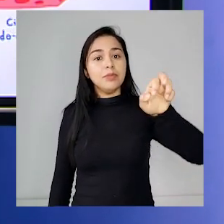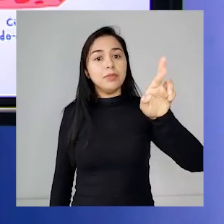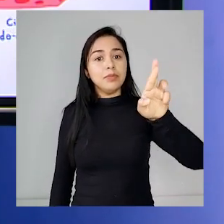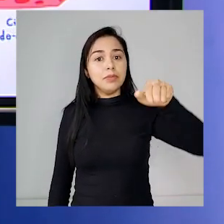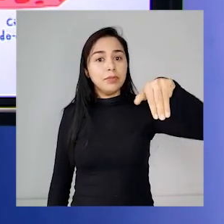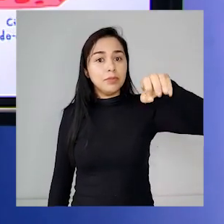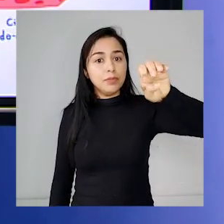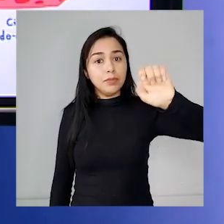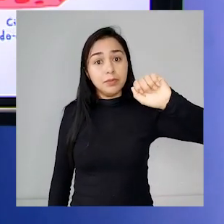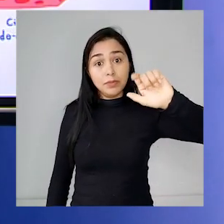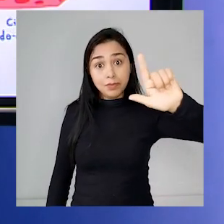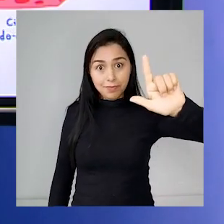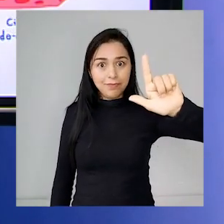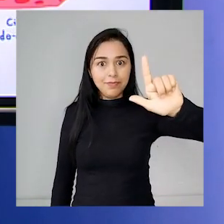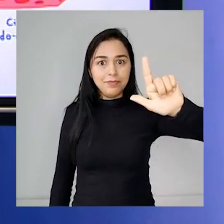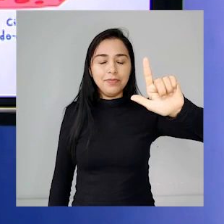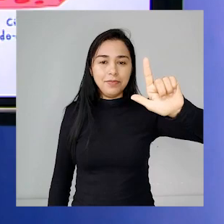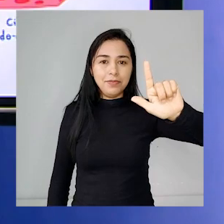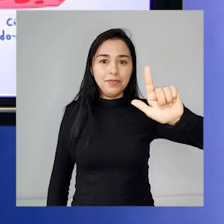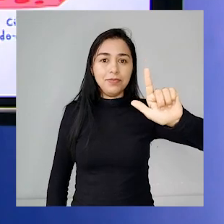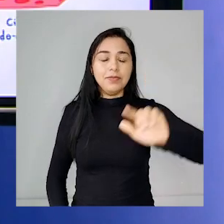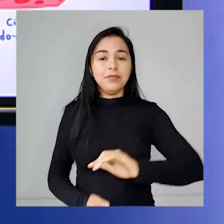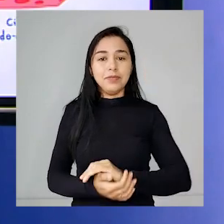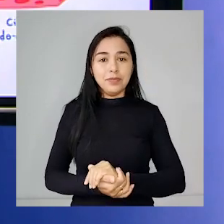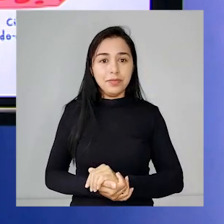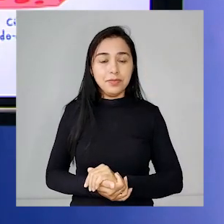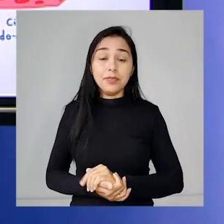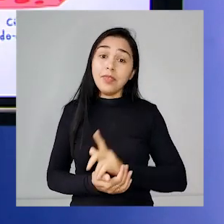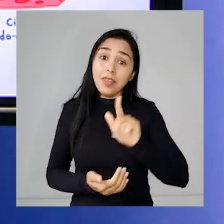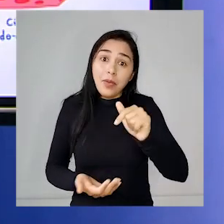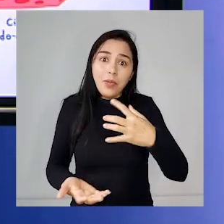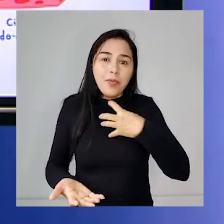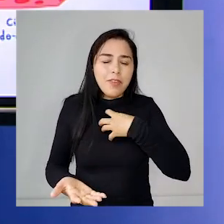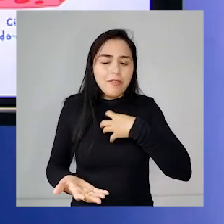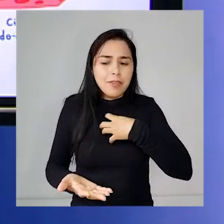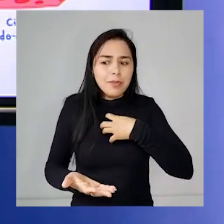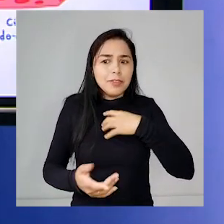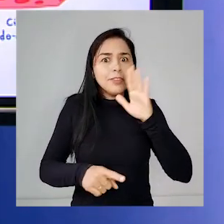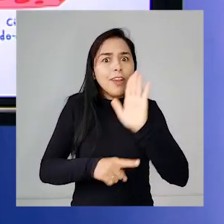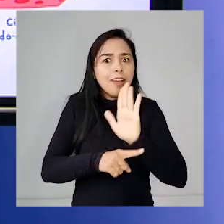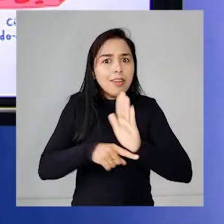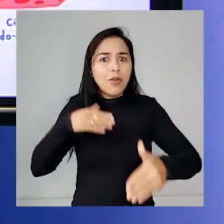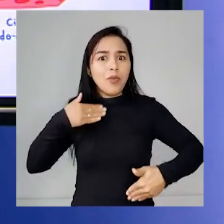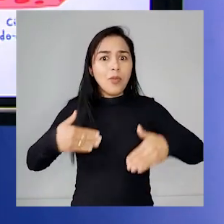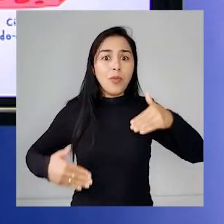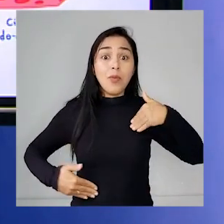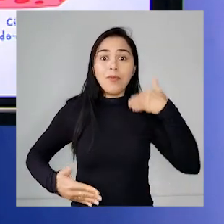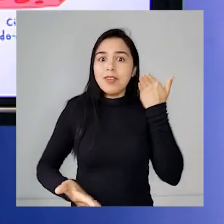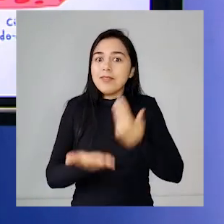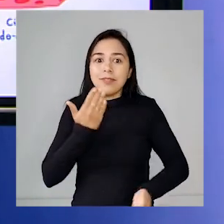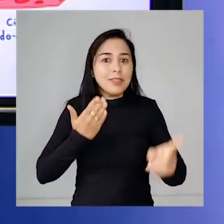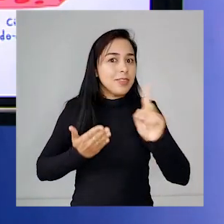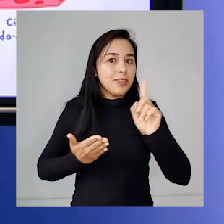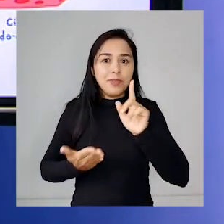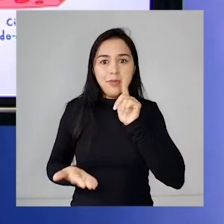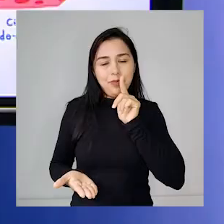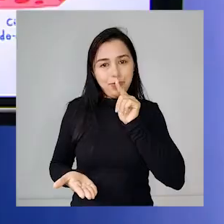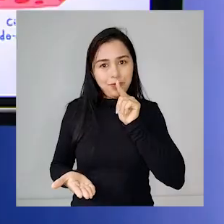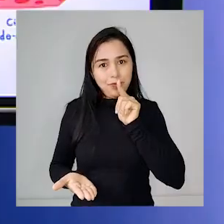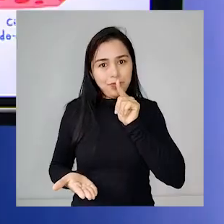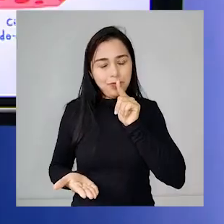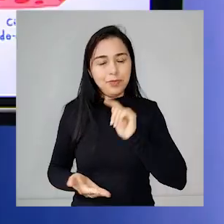entre ou saia diretamente pela pele. Isso nos ajuda a não perder água, a